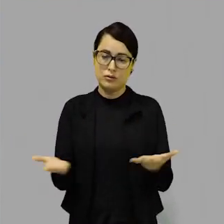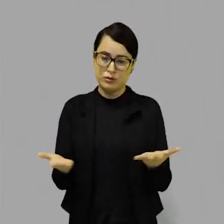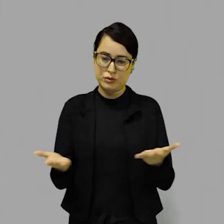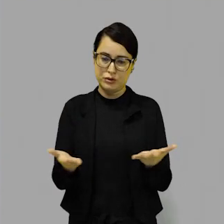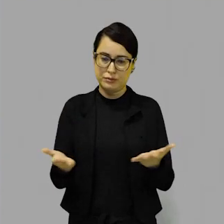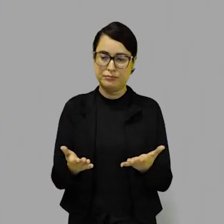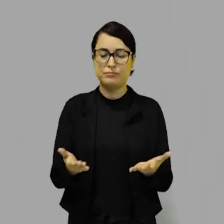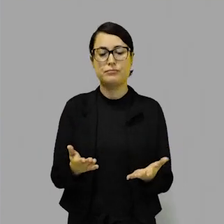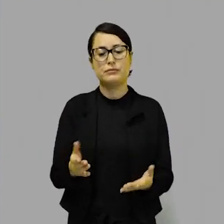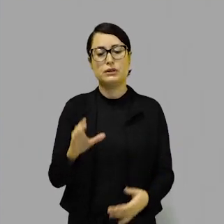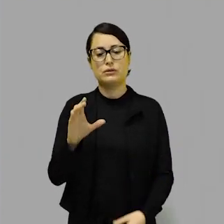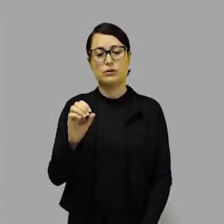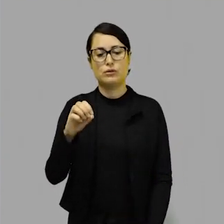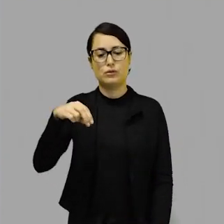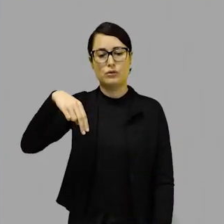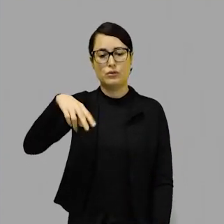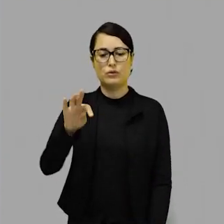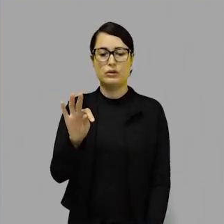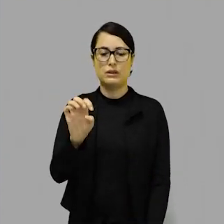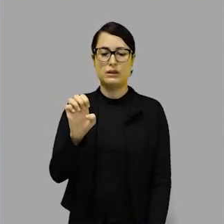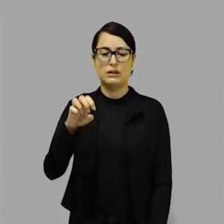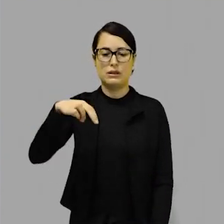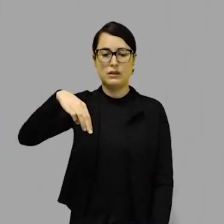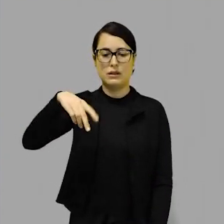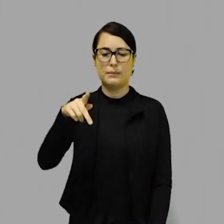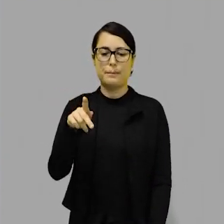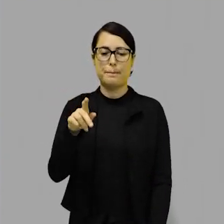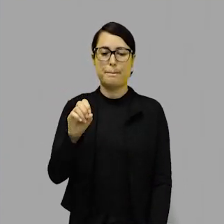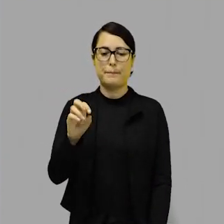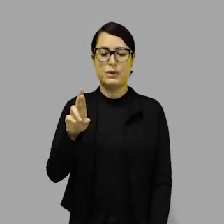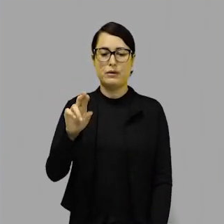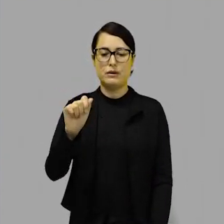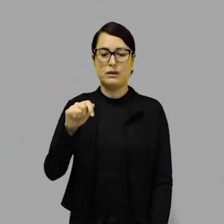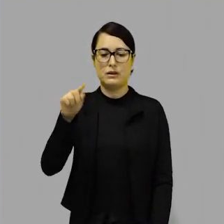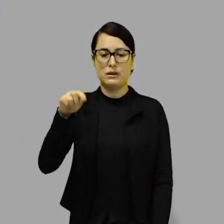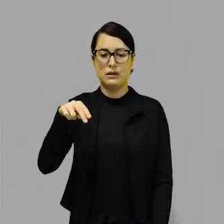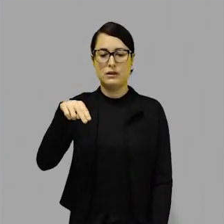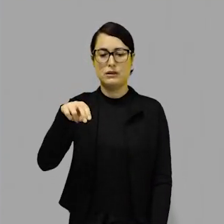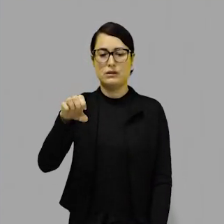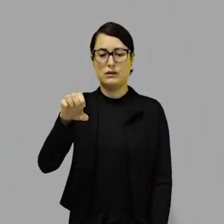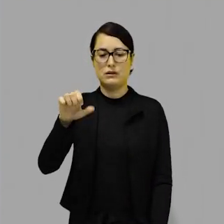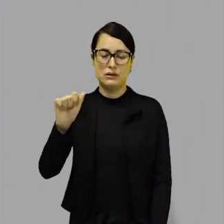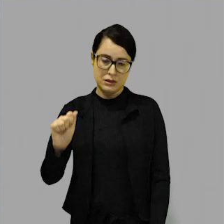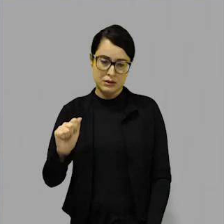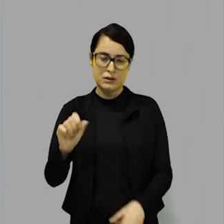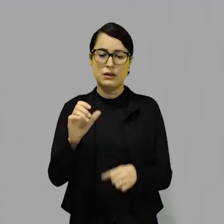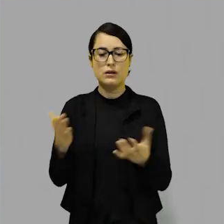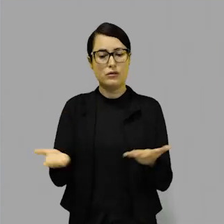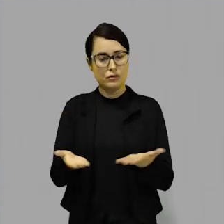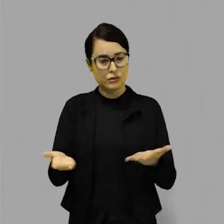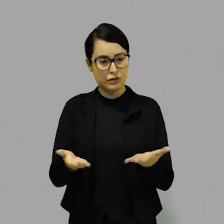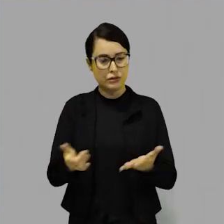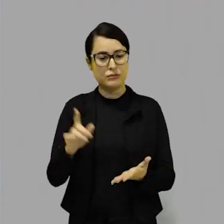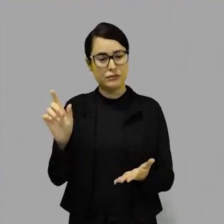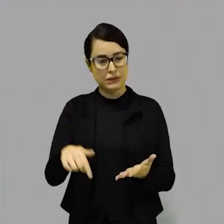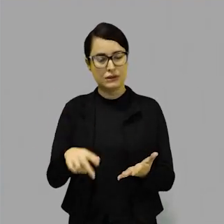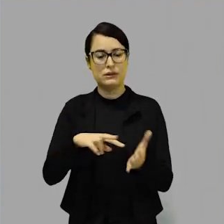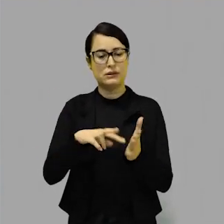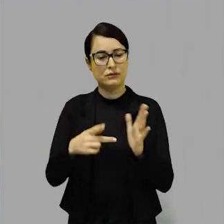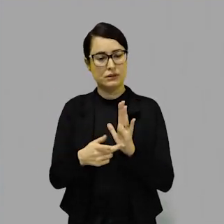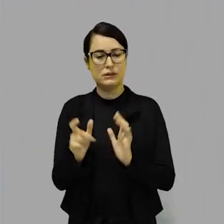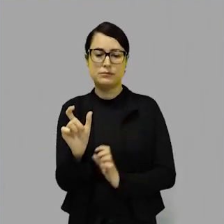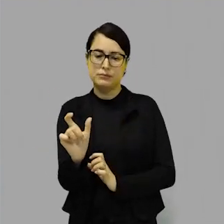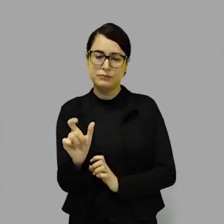você olhar contemporâneo, você lembra da atualidade. Então, o que é a sociologia contemporânea? É a